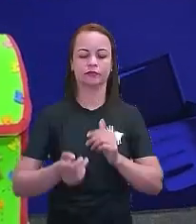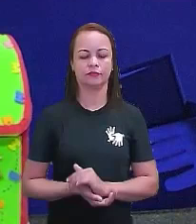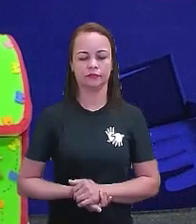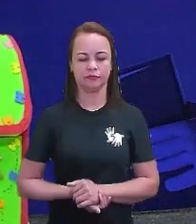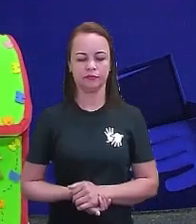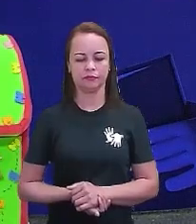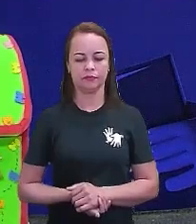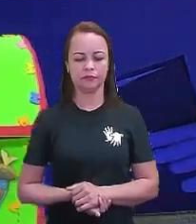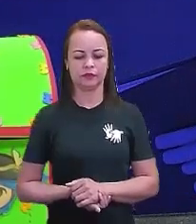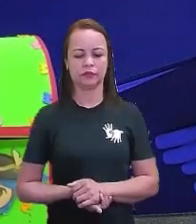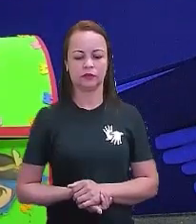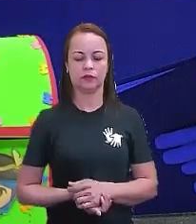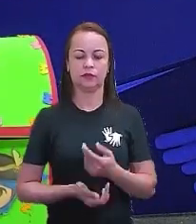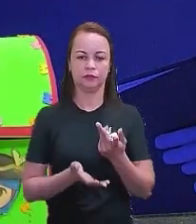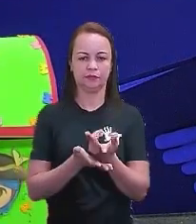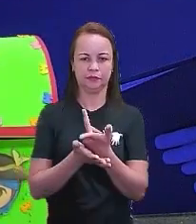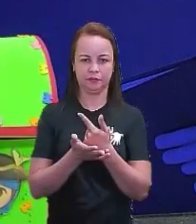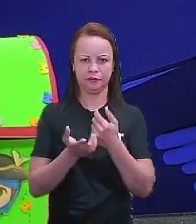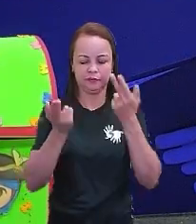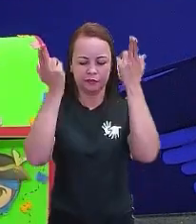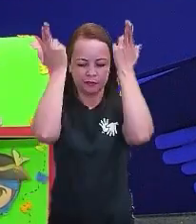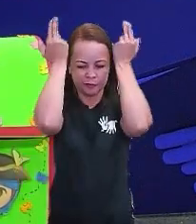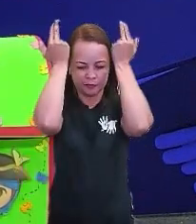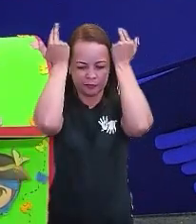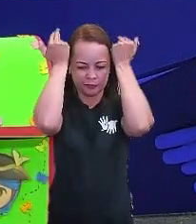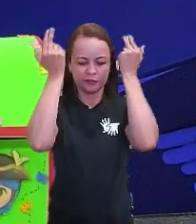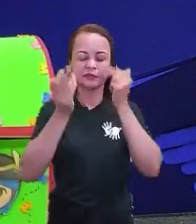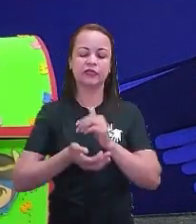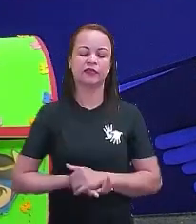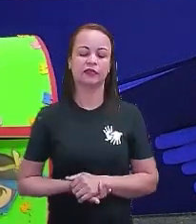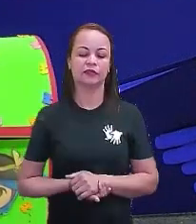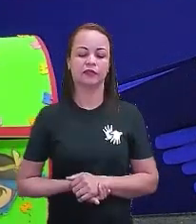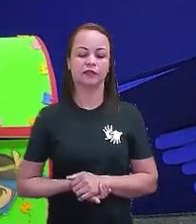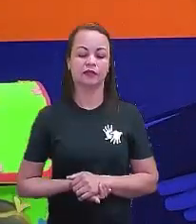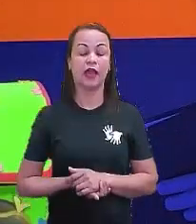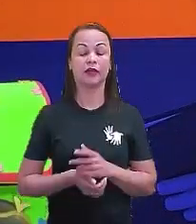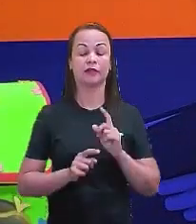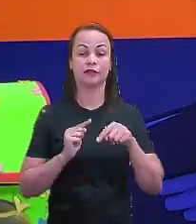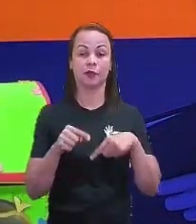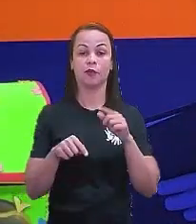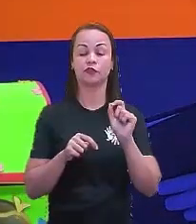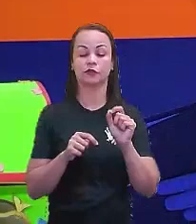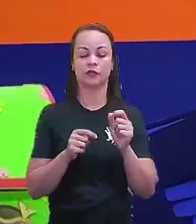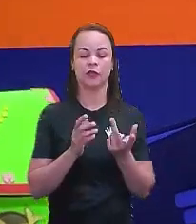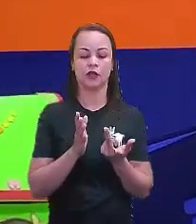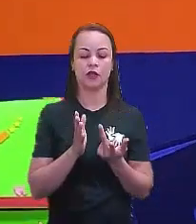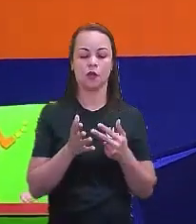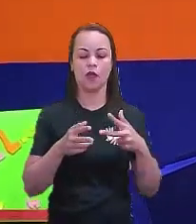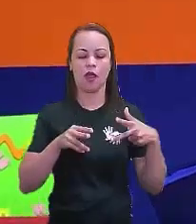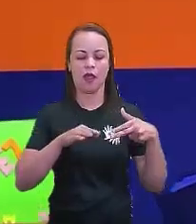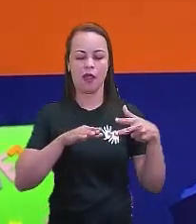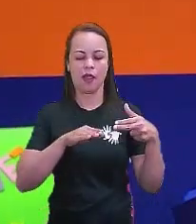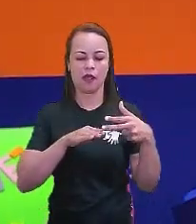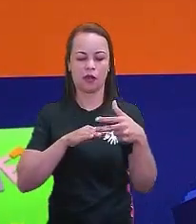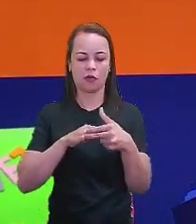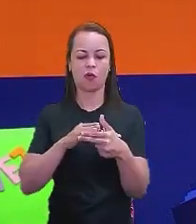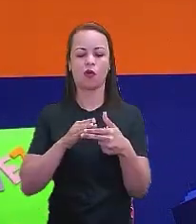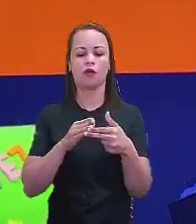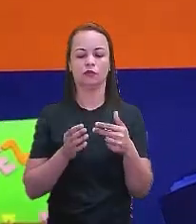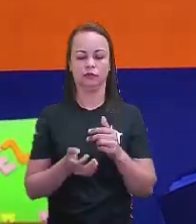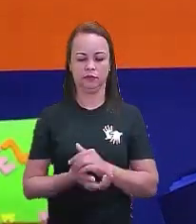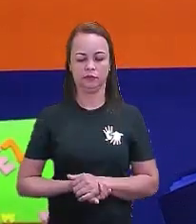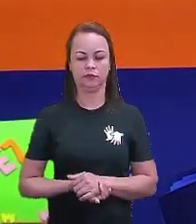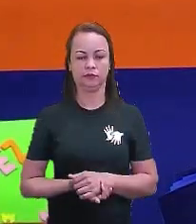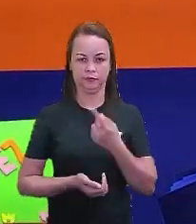Aqui eu tô desenhando. E aqui eu vou recortar essa parte toda aqui, ó, de trás, pra deixar só